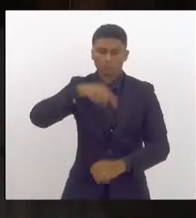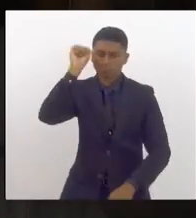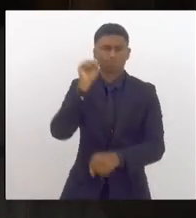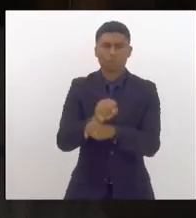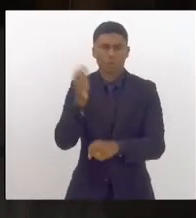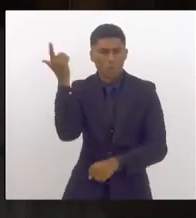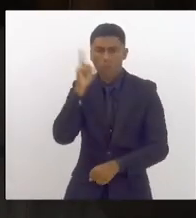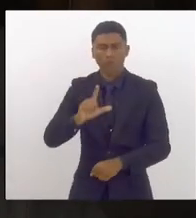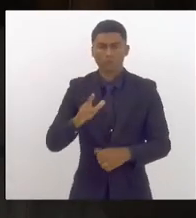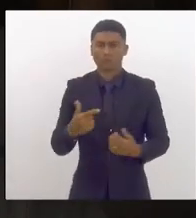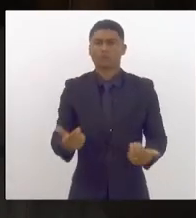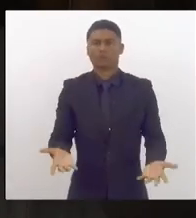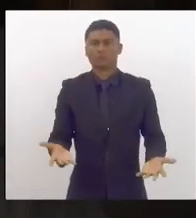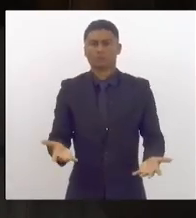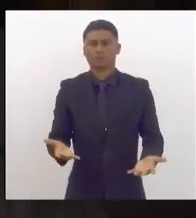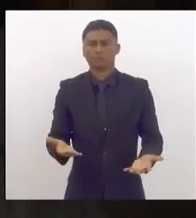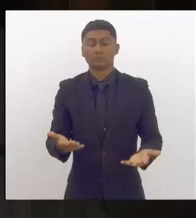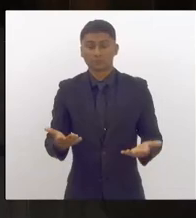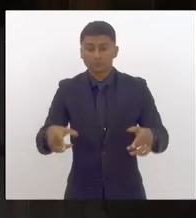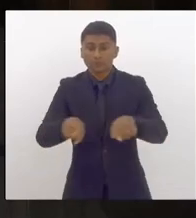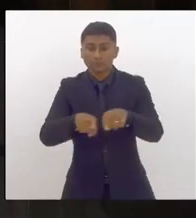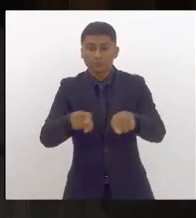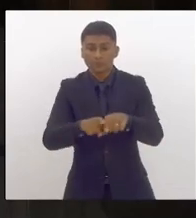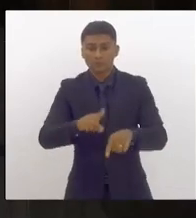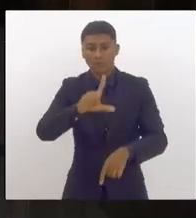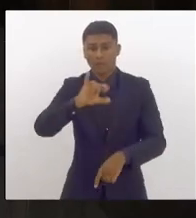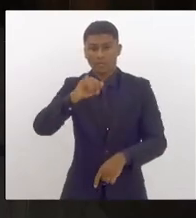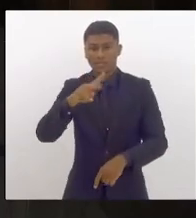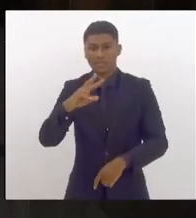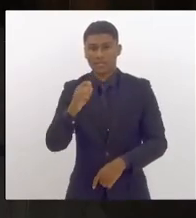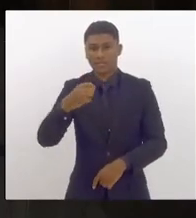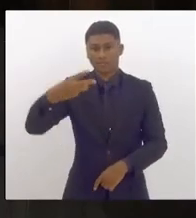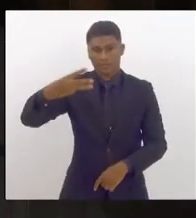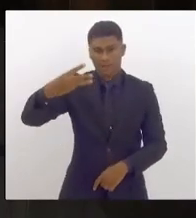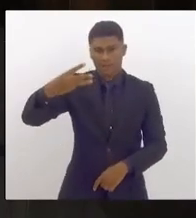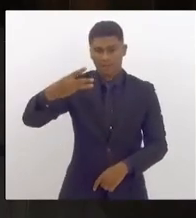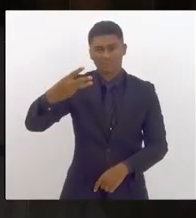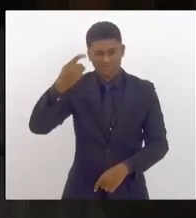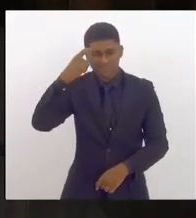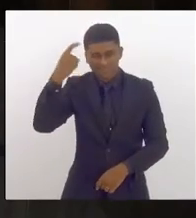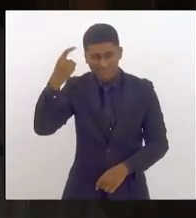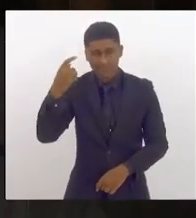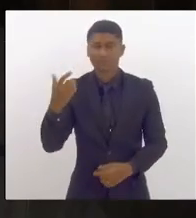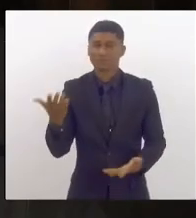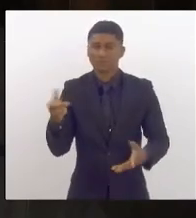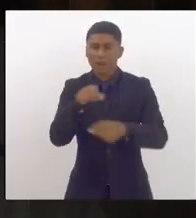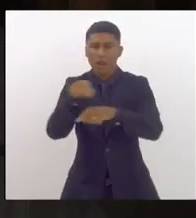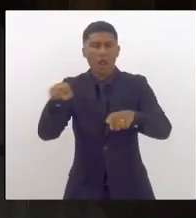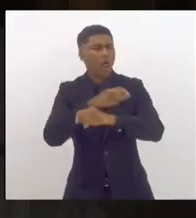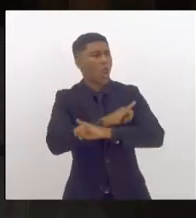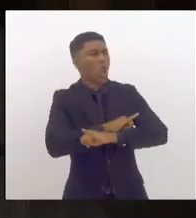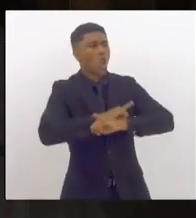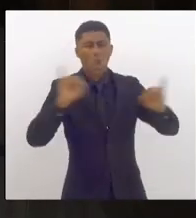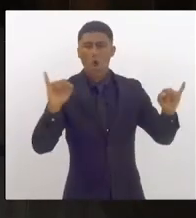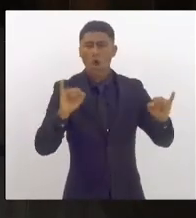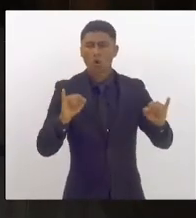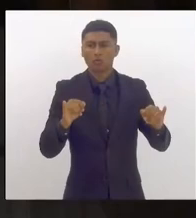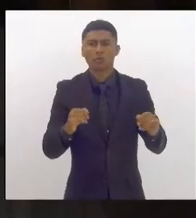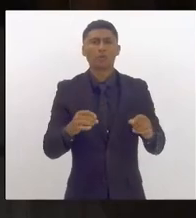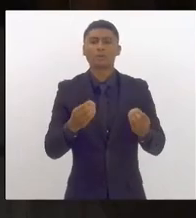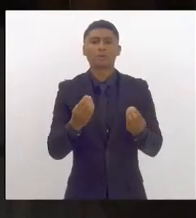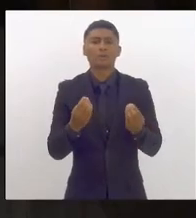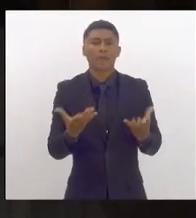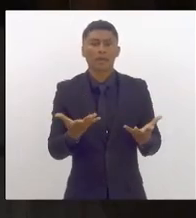a linha três a linha 3 anunciada cantado em prosa e verso para